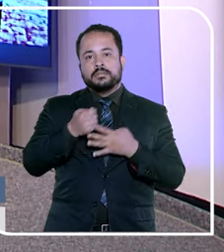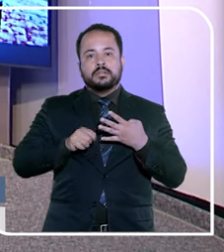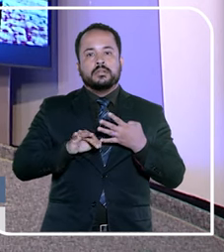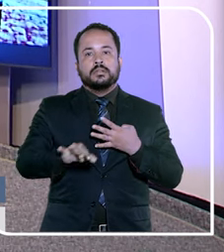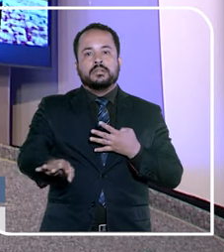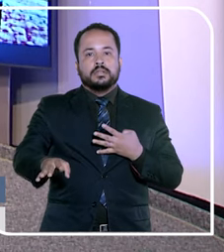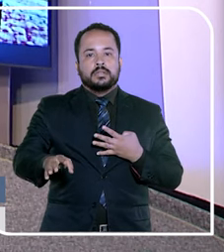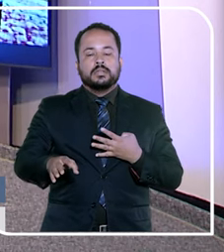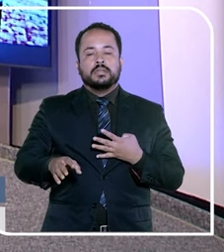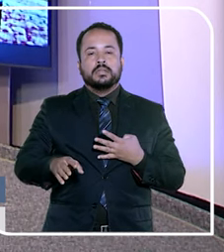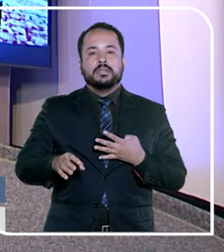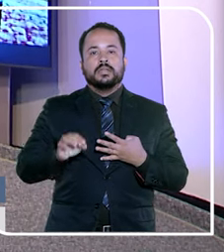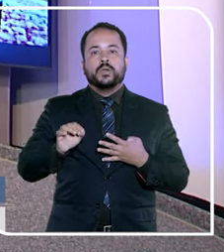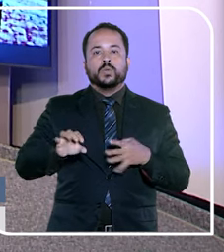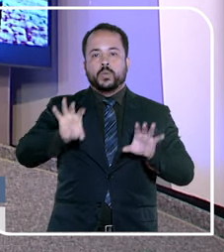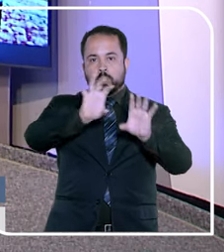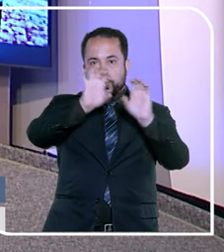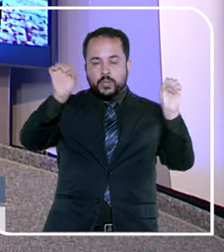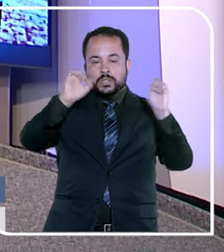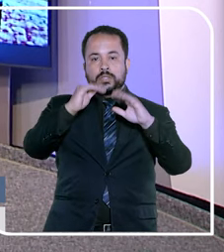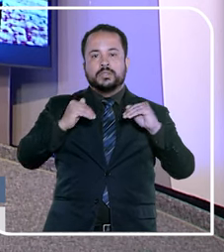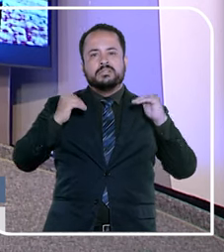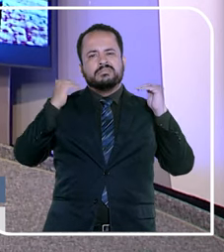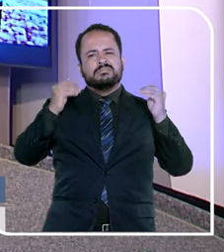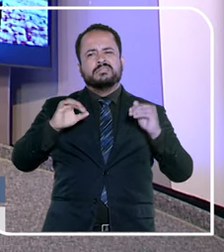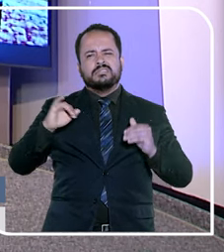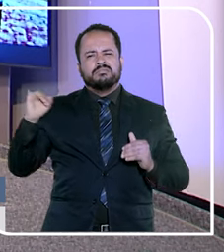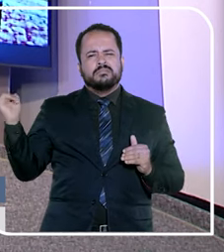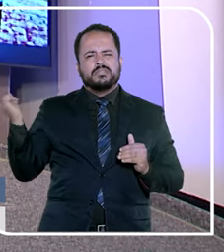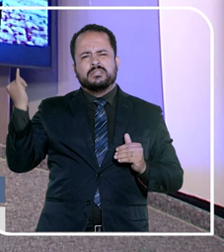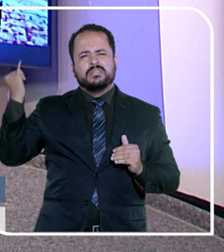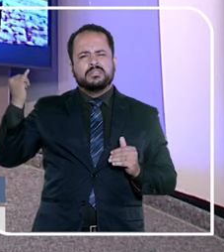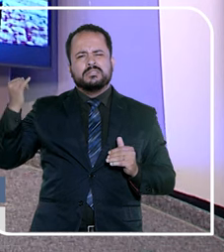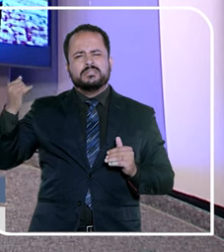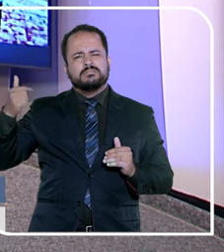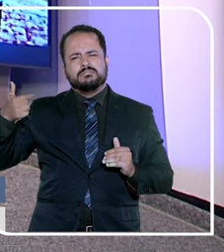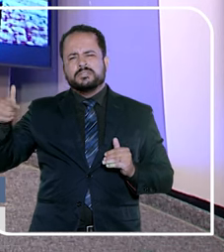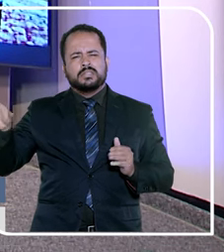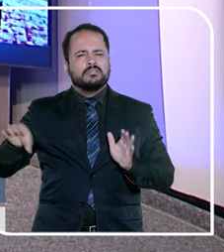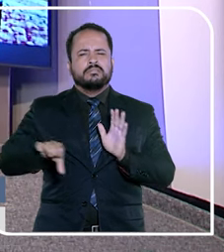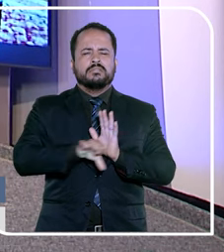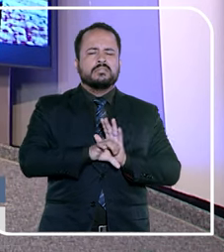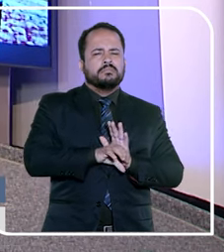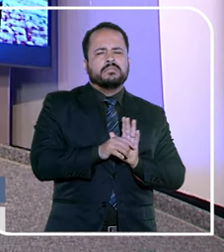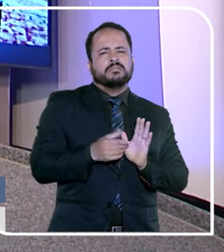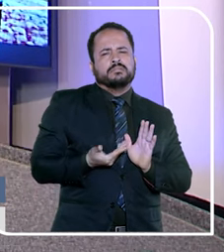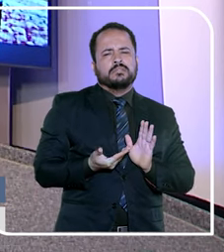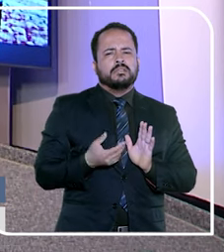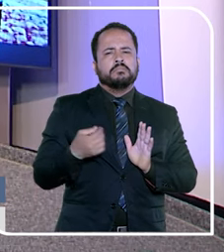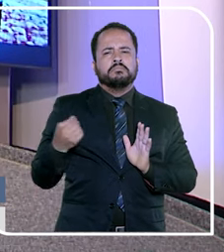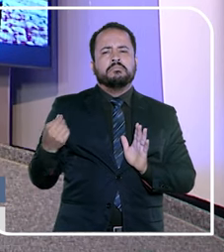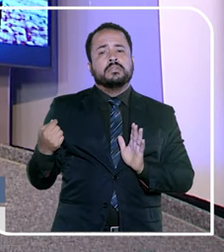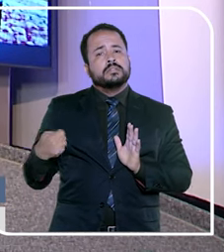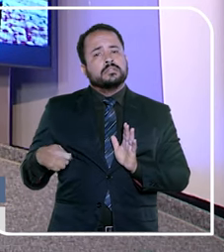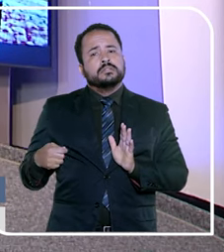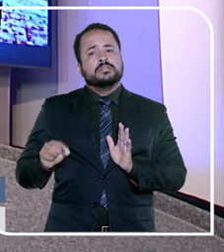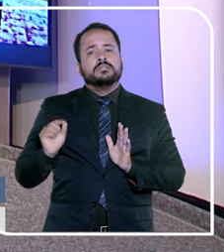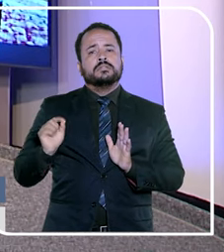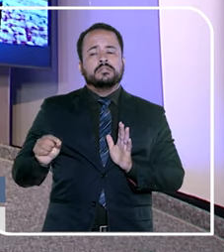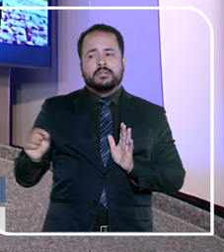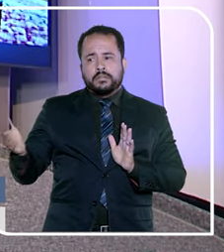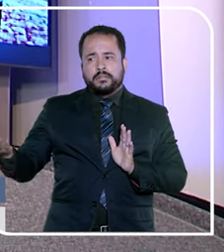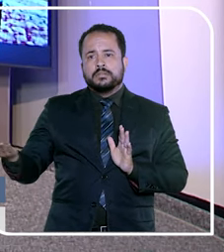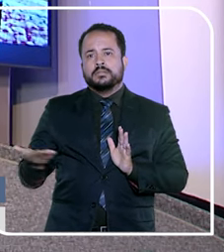eh em relação à insignificância então começando pelo senhor Ministro esquete eu gostaria de ouvir as suas ponderações